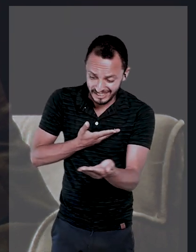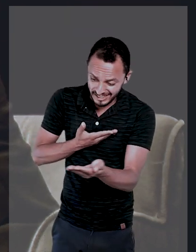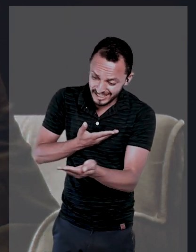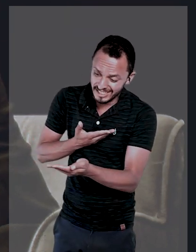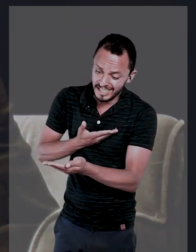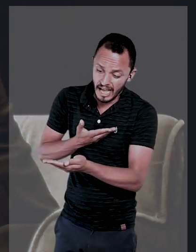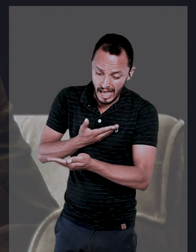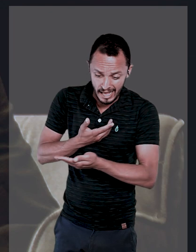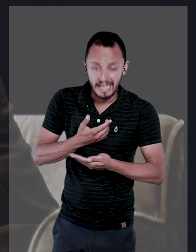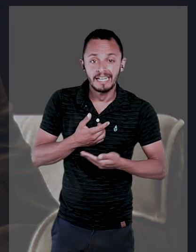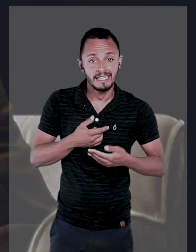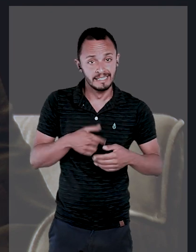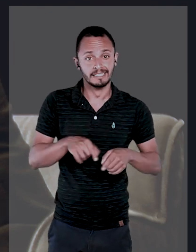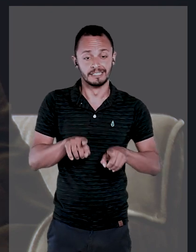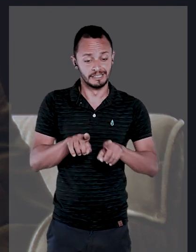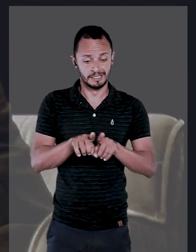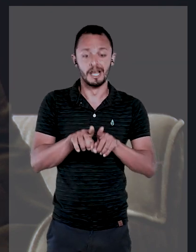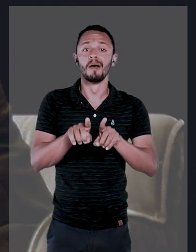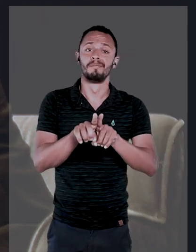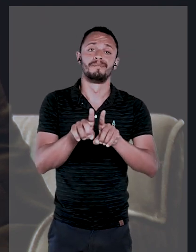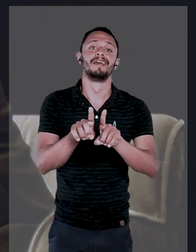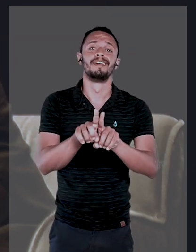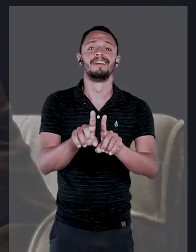amigos também.